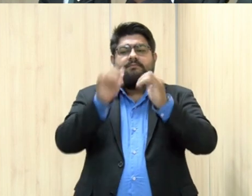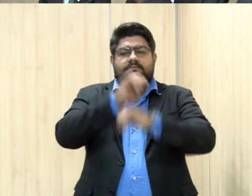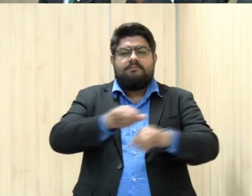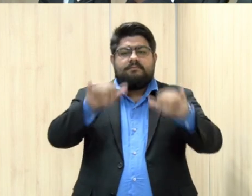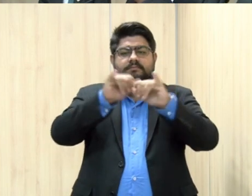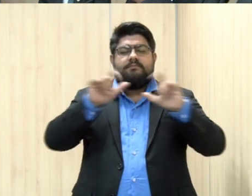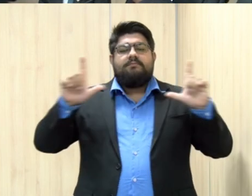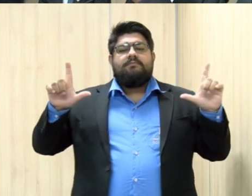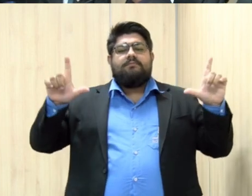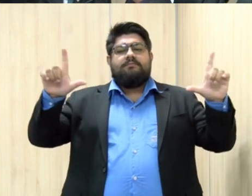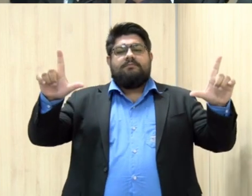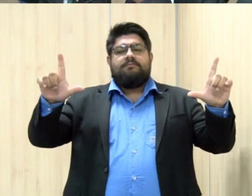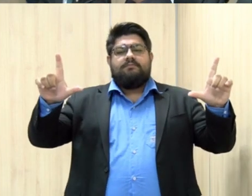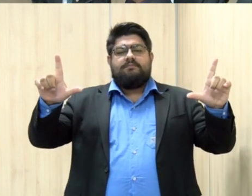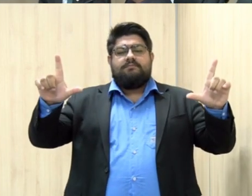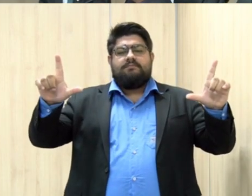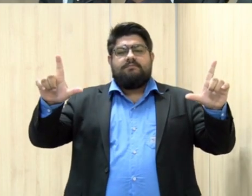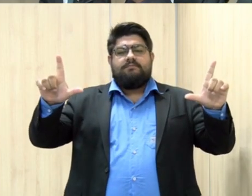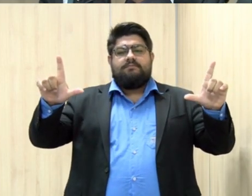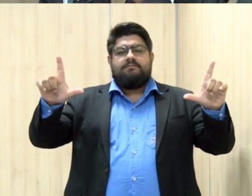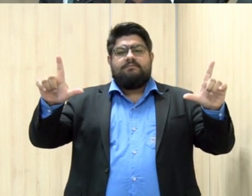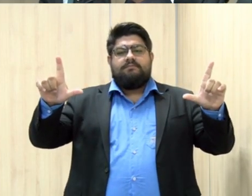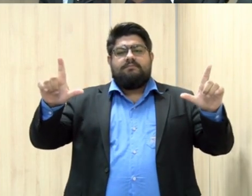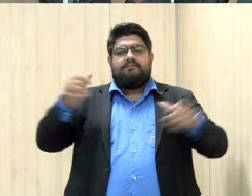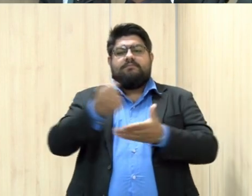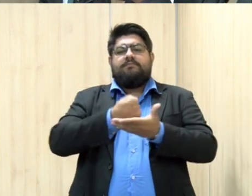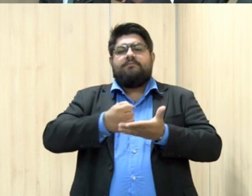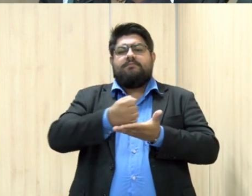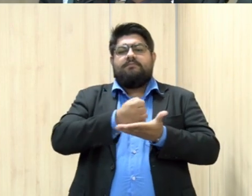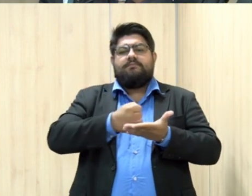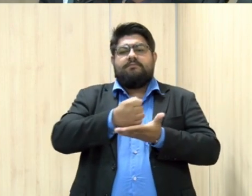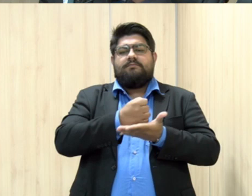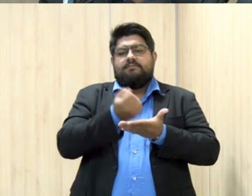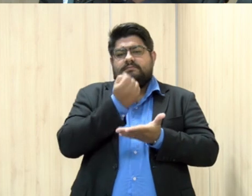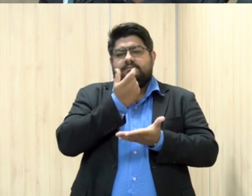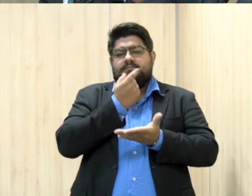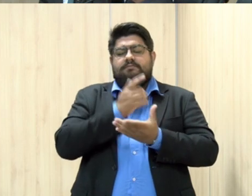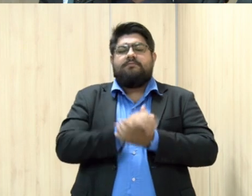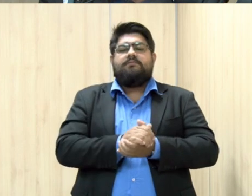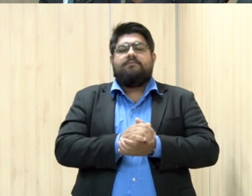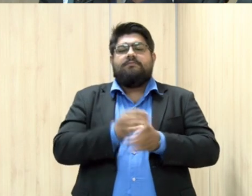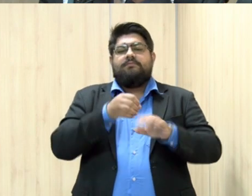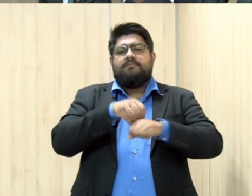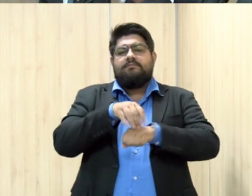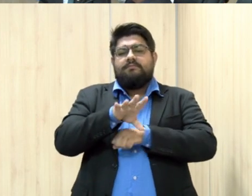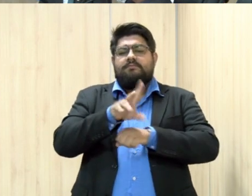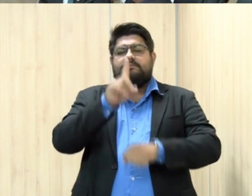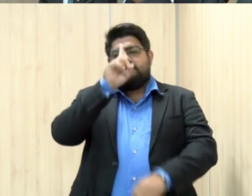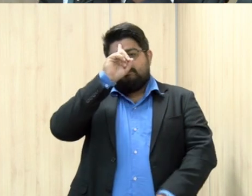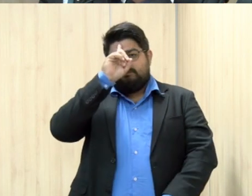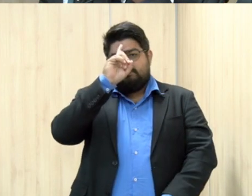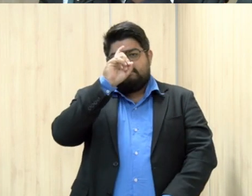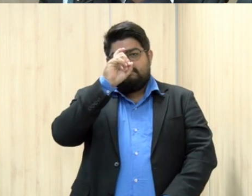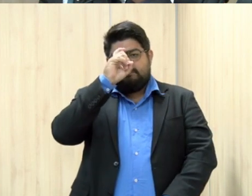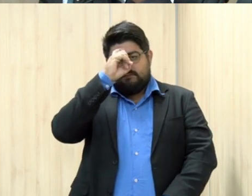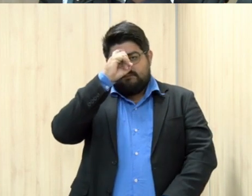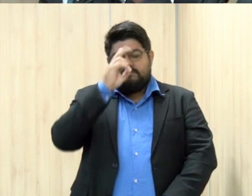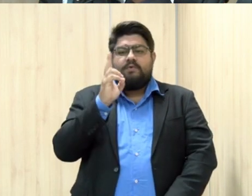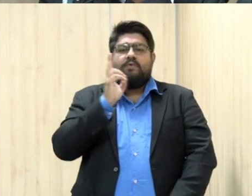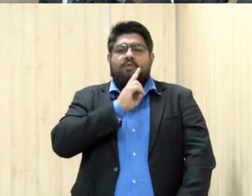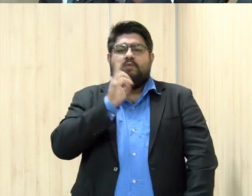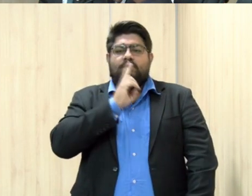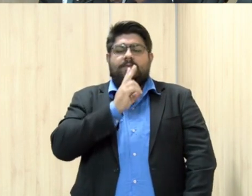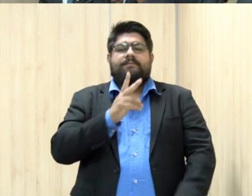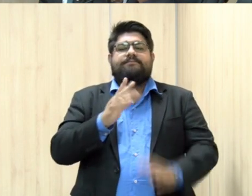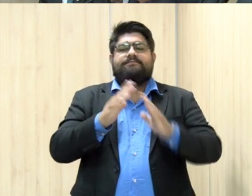de cartaz cartazes fixado nas farmácias e drogarias do Estado de Rondônia com a indicação dos hospitais emergências